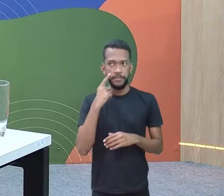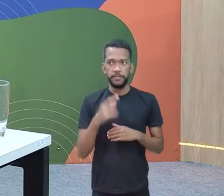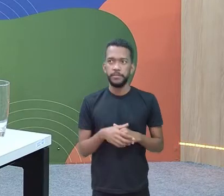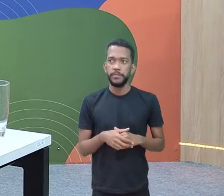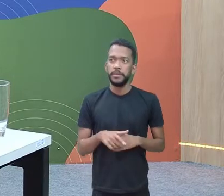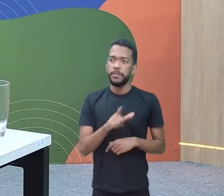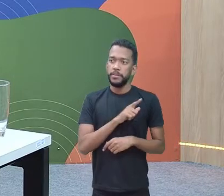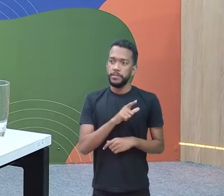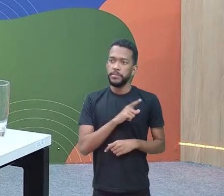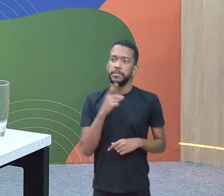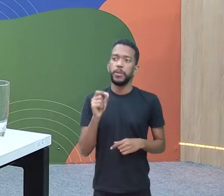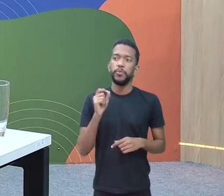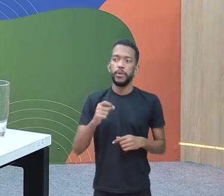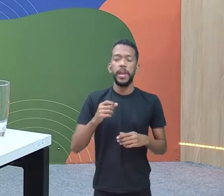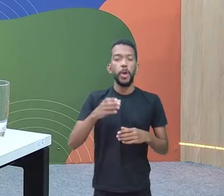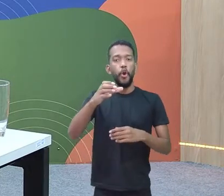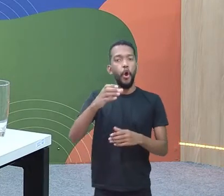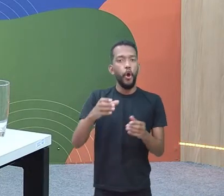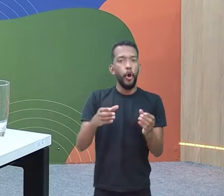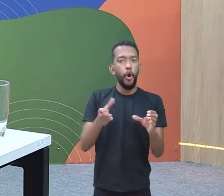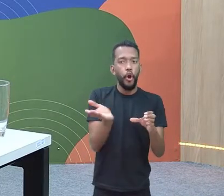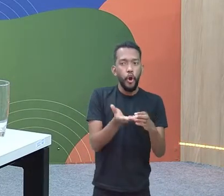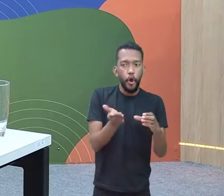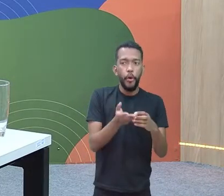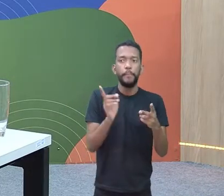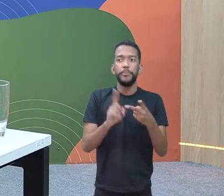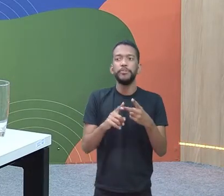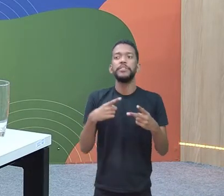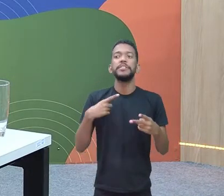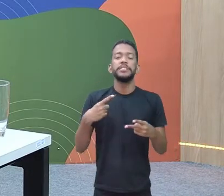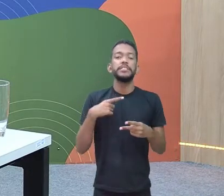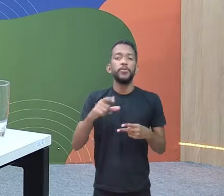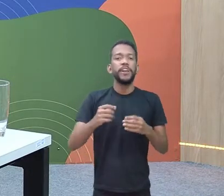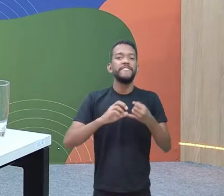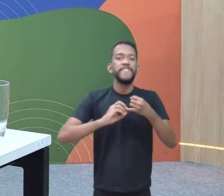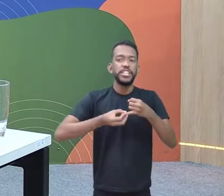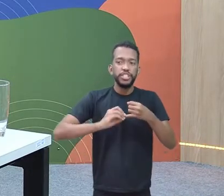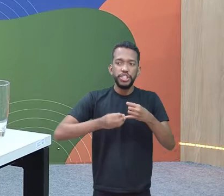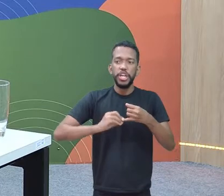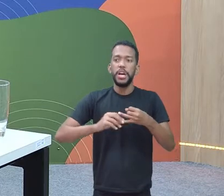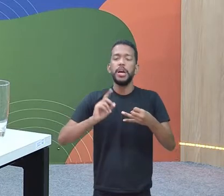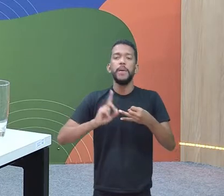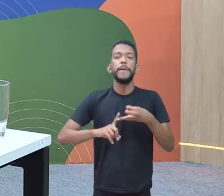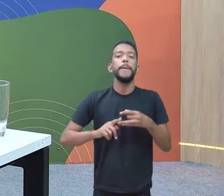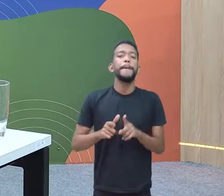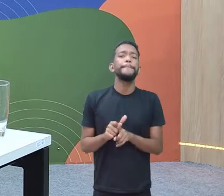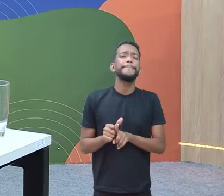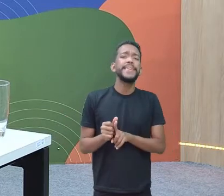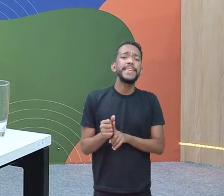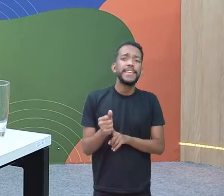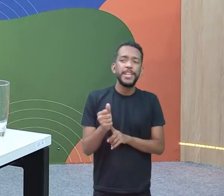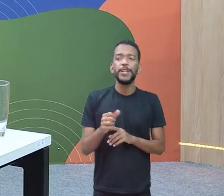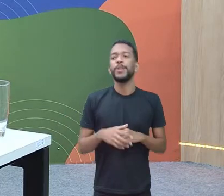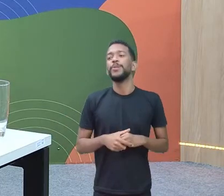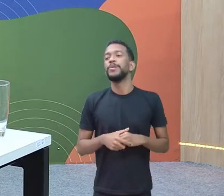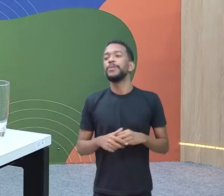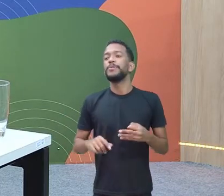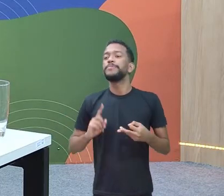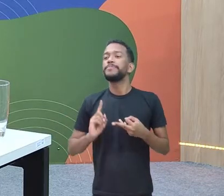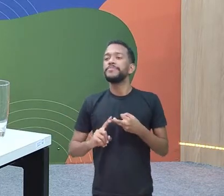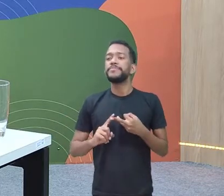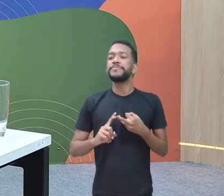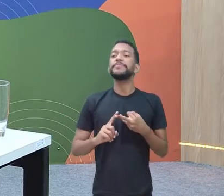Nós temos copos, nós temos algum feijão, nós temos milho,